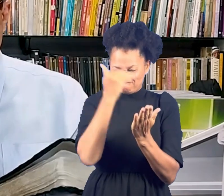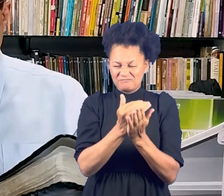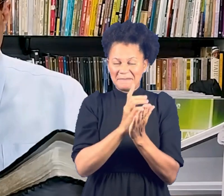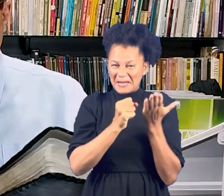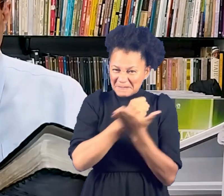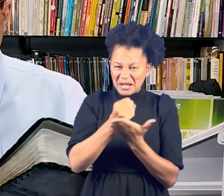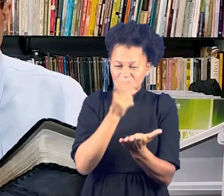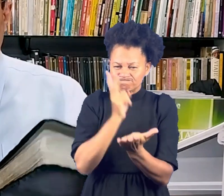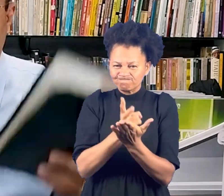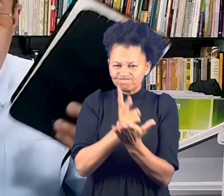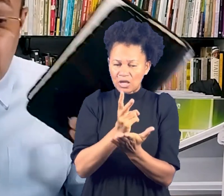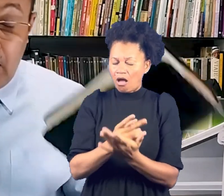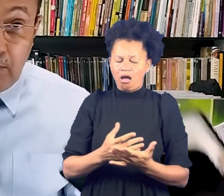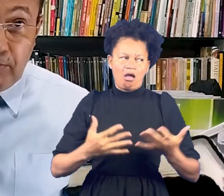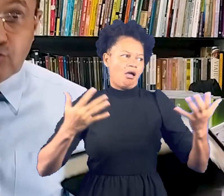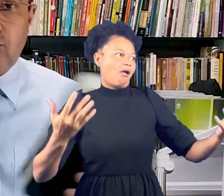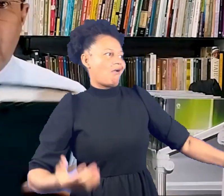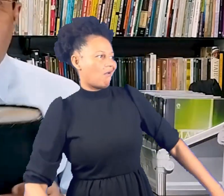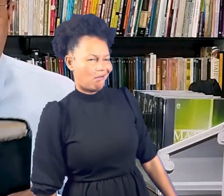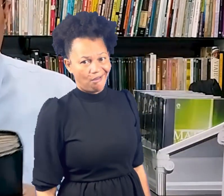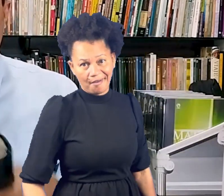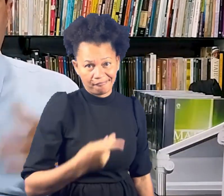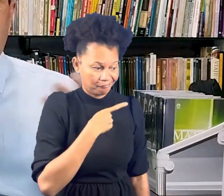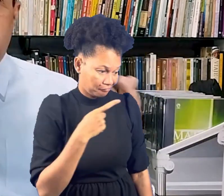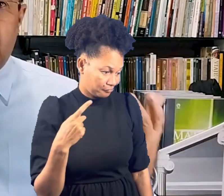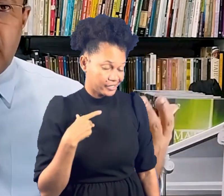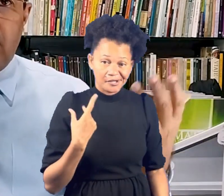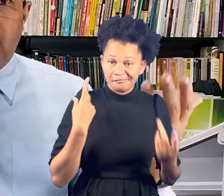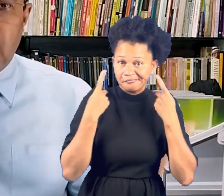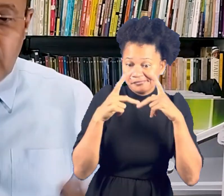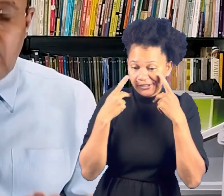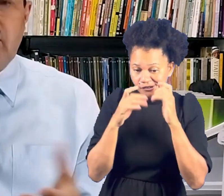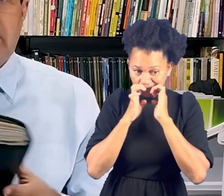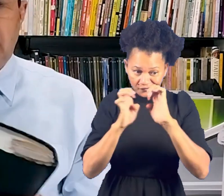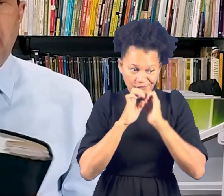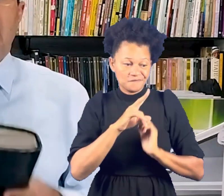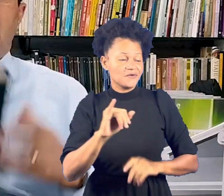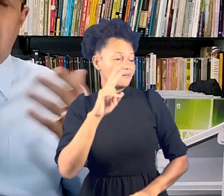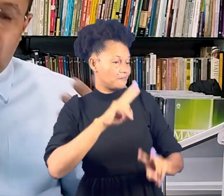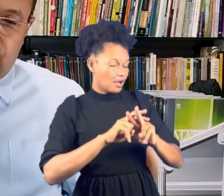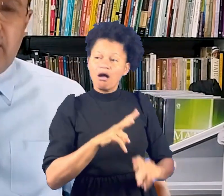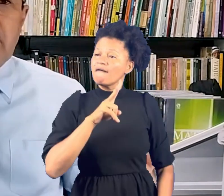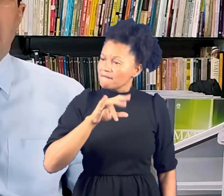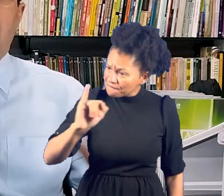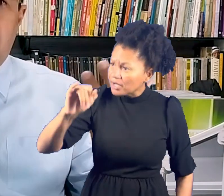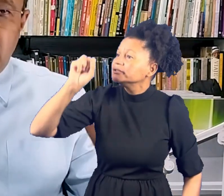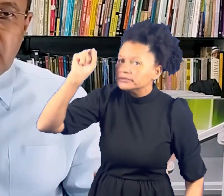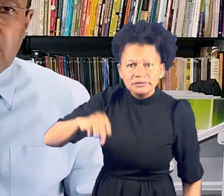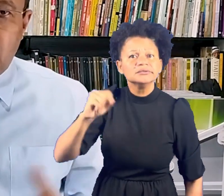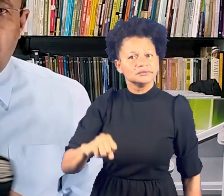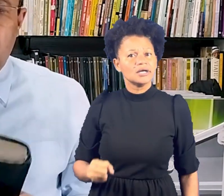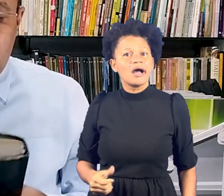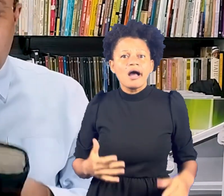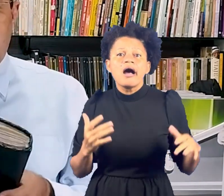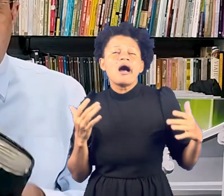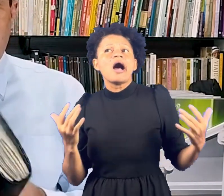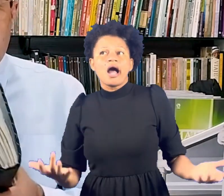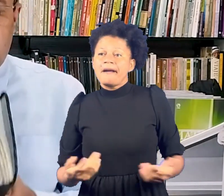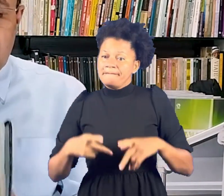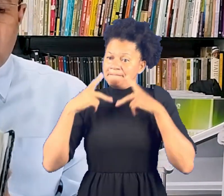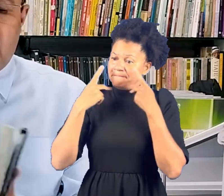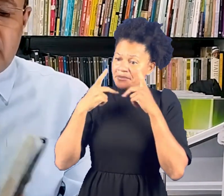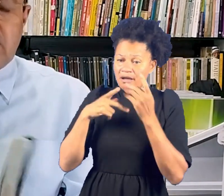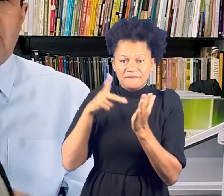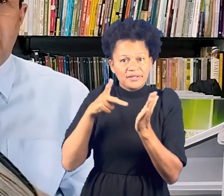vai negar os princípios bíblicos. Ah, pastor, quem pregar evangelho vai ser preso. Vai e vai mesmo. Ah,